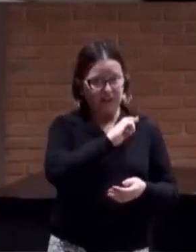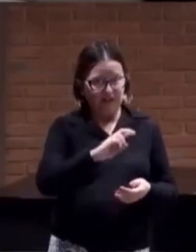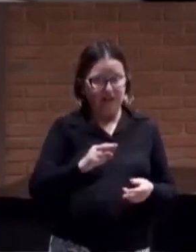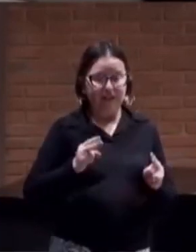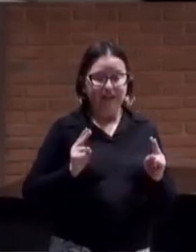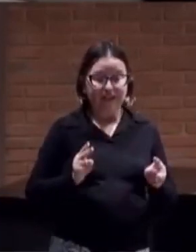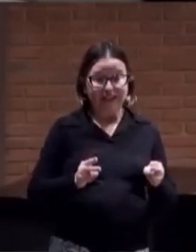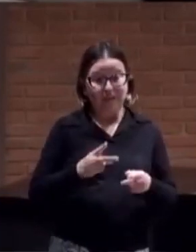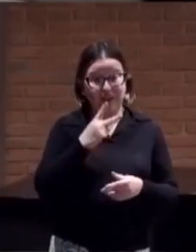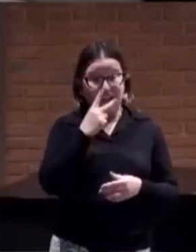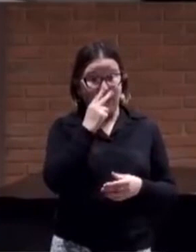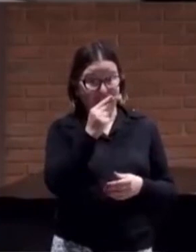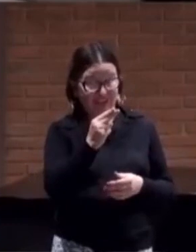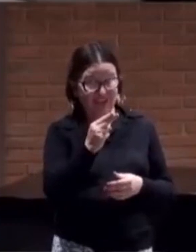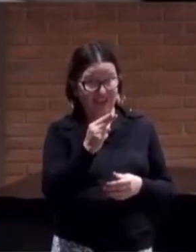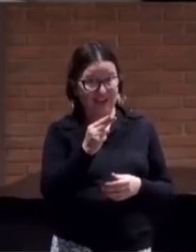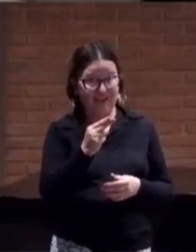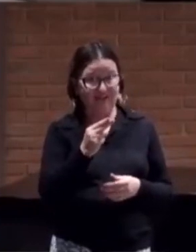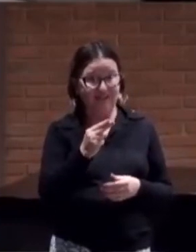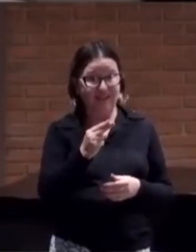hereges. Sempre.